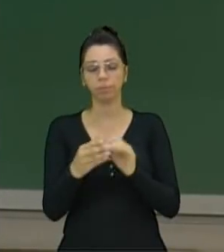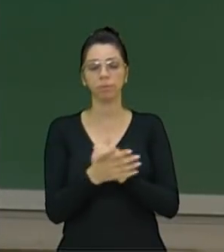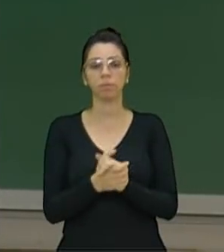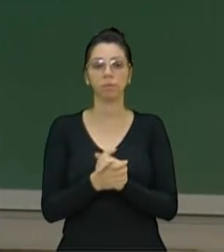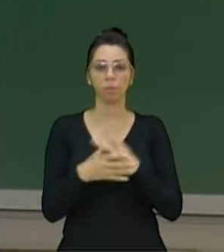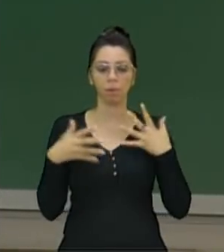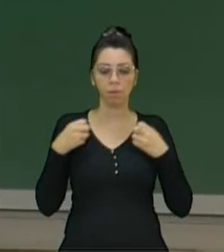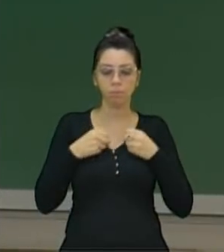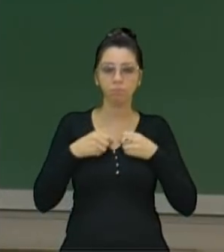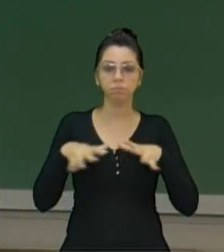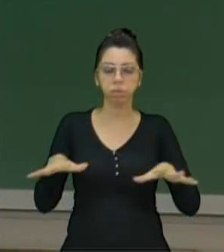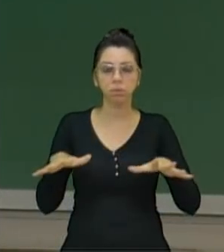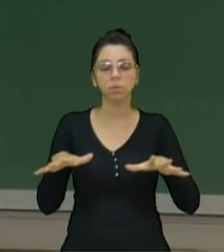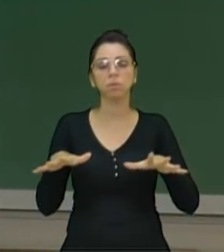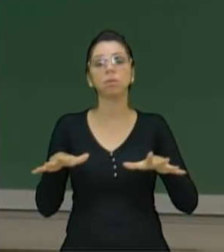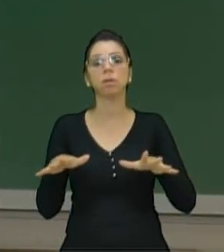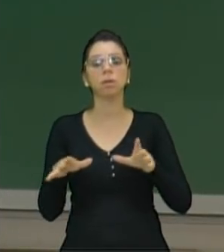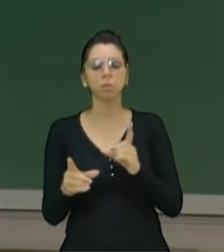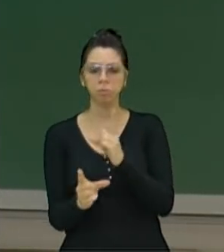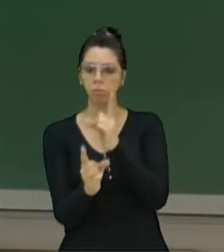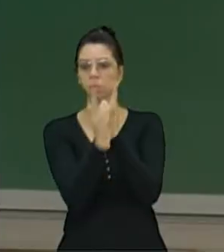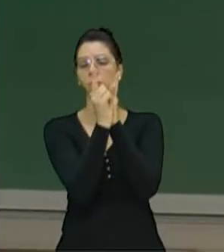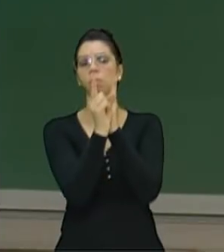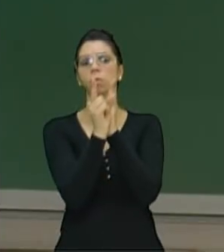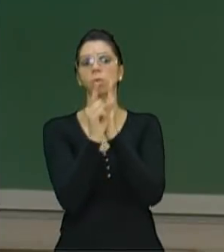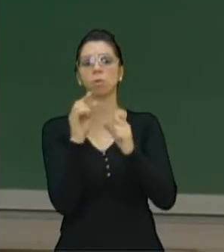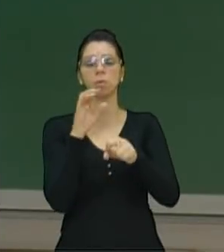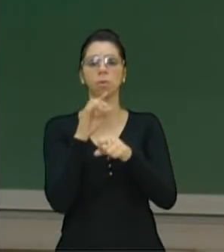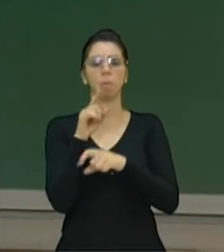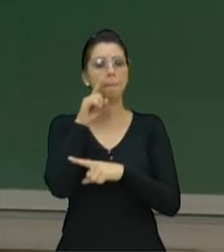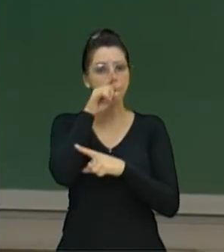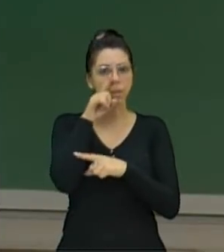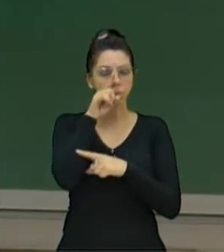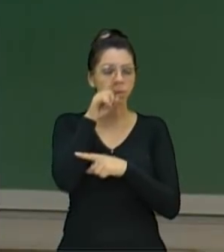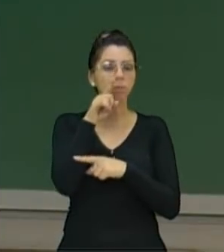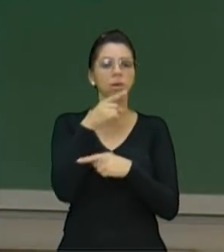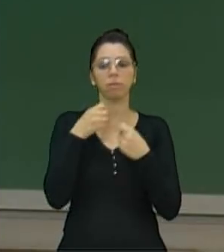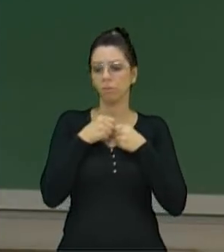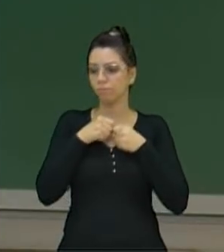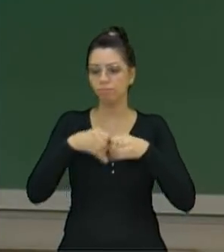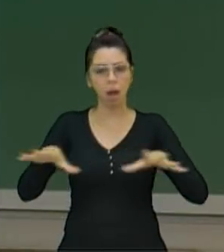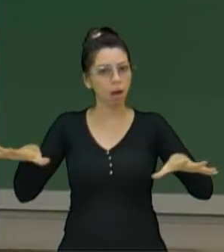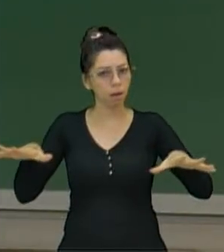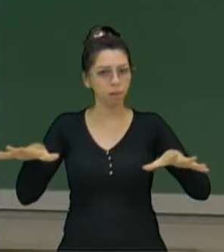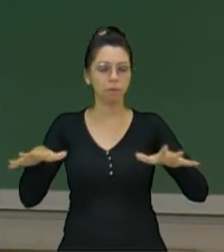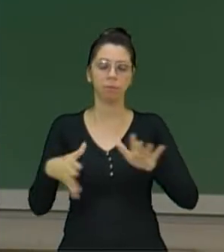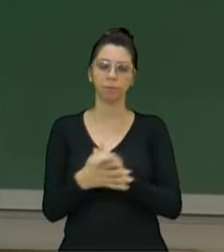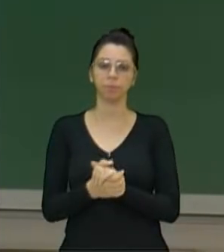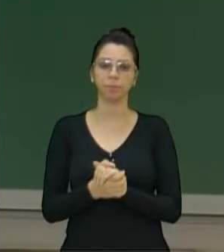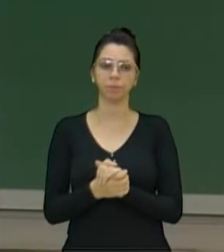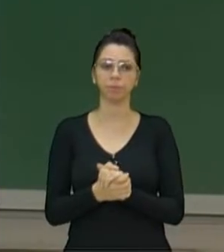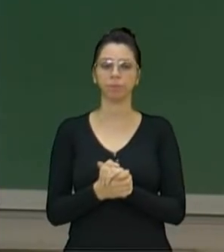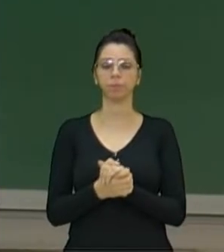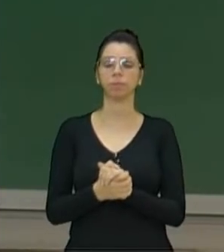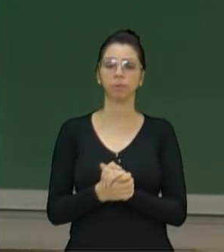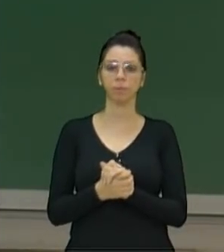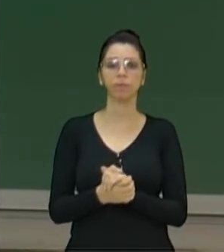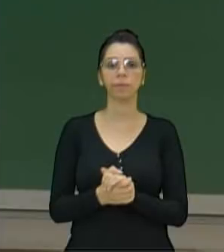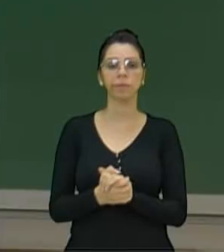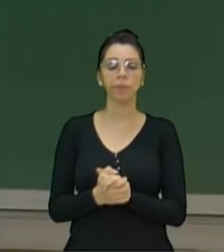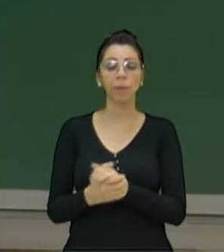filtrou lá nos linfonodos, descobriu ameaças, ele vai filtrar, ele vai drenar, tirar dali, tá? E aí,